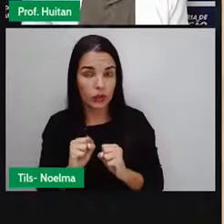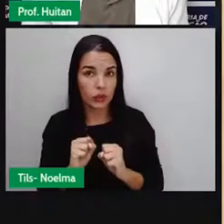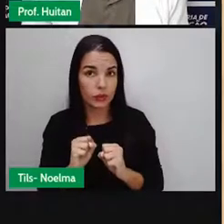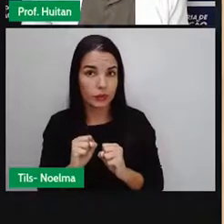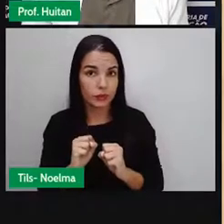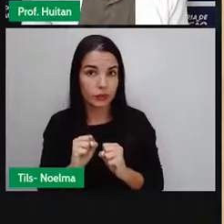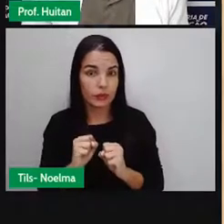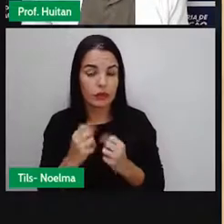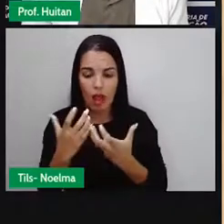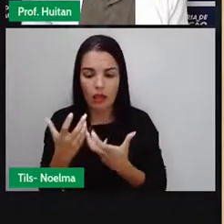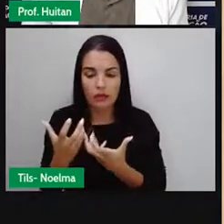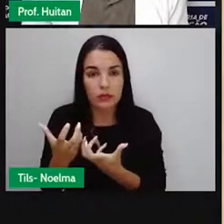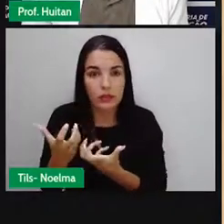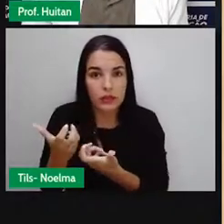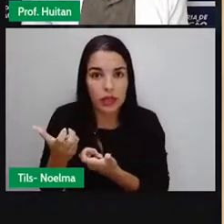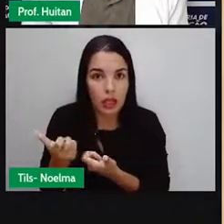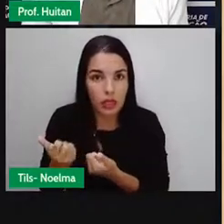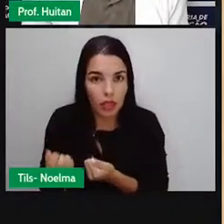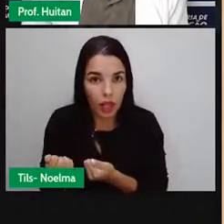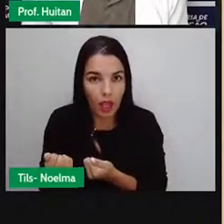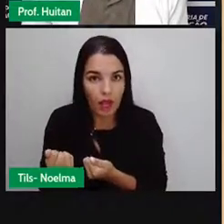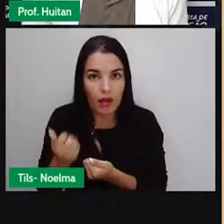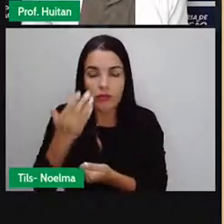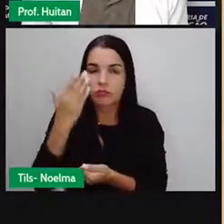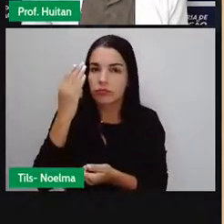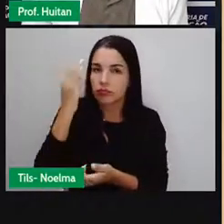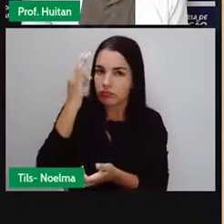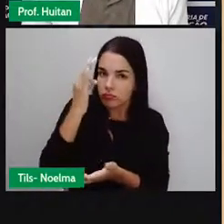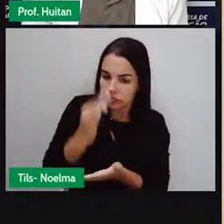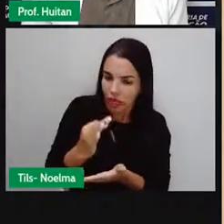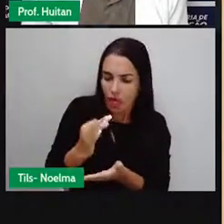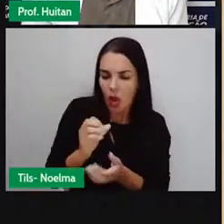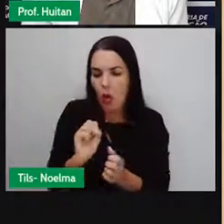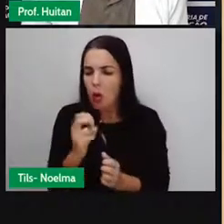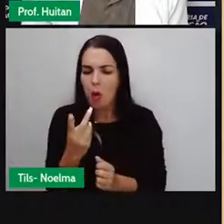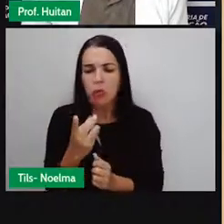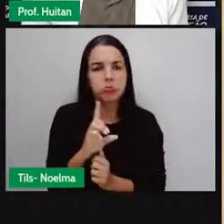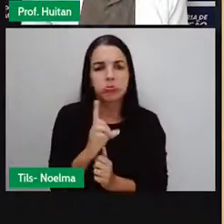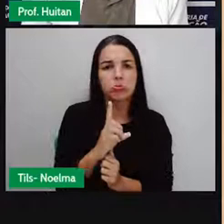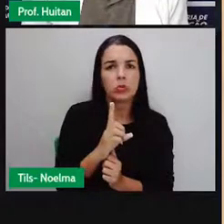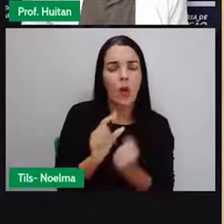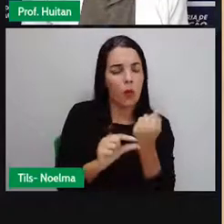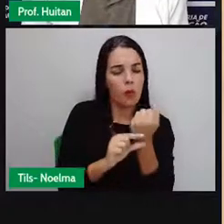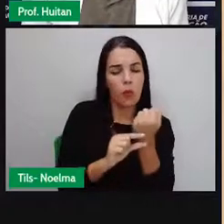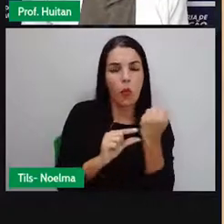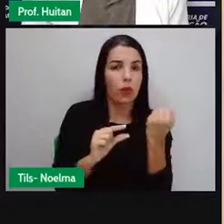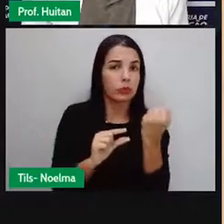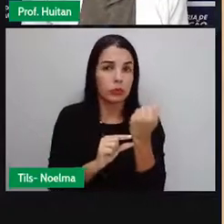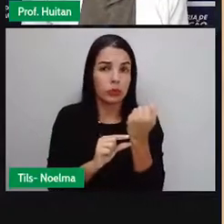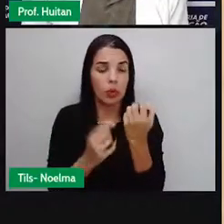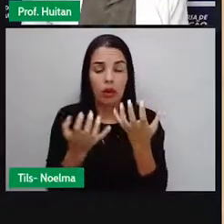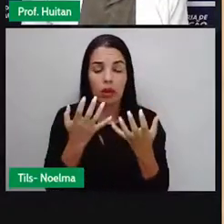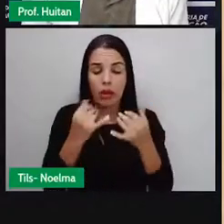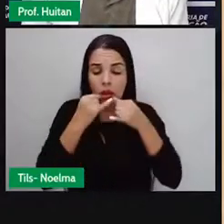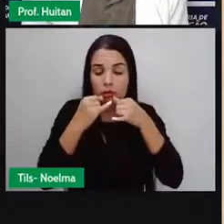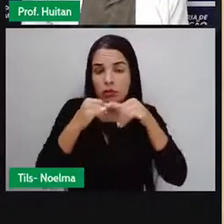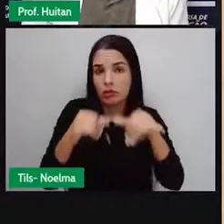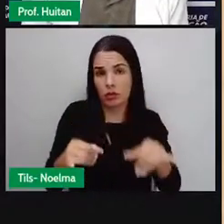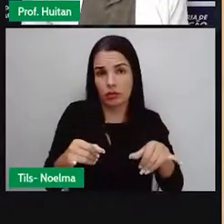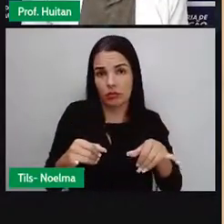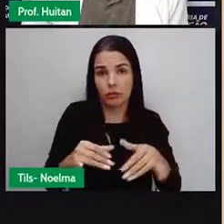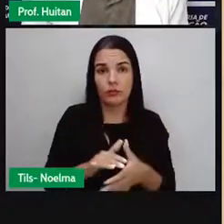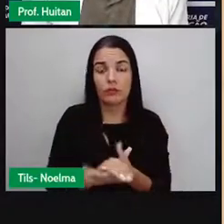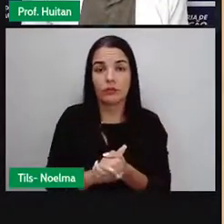assim, aceitar, aprovar ou não o que o autor está